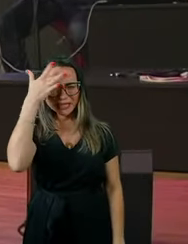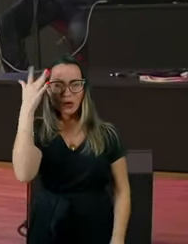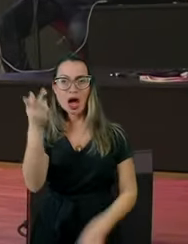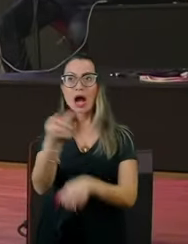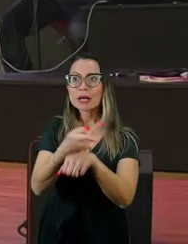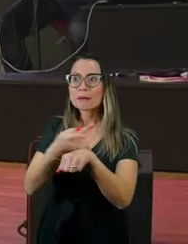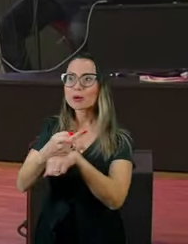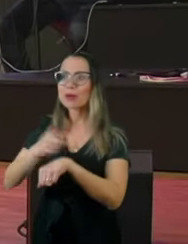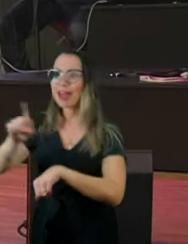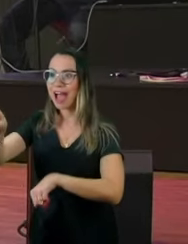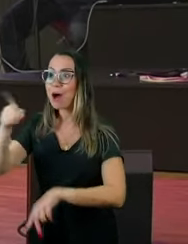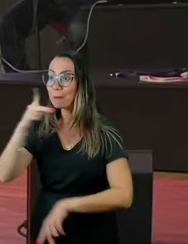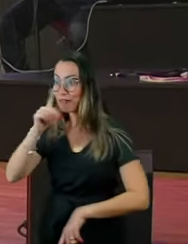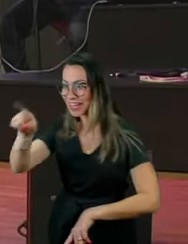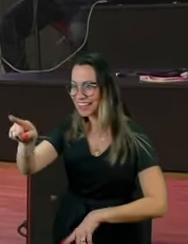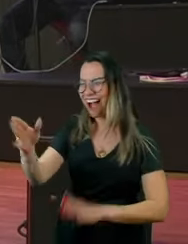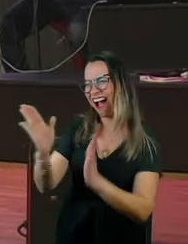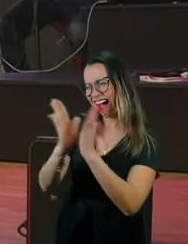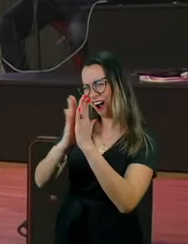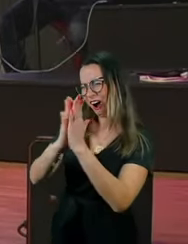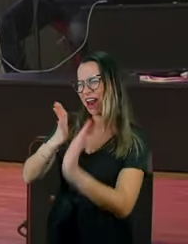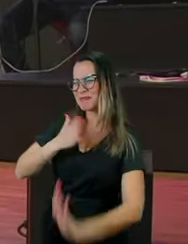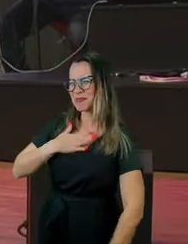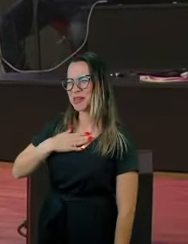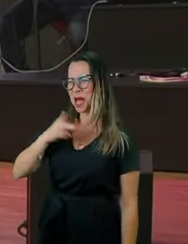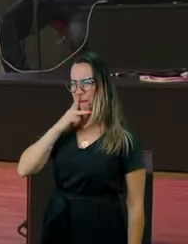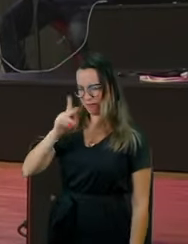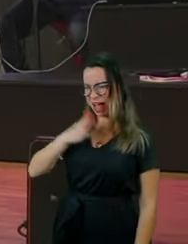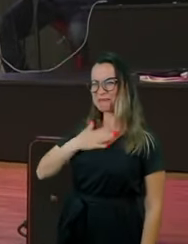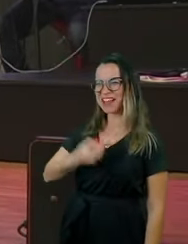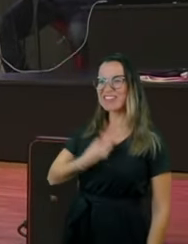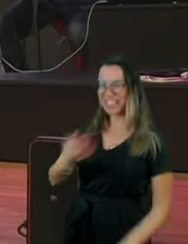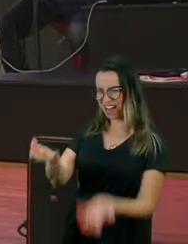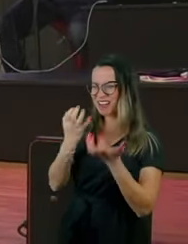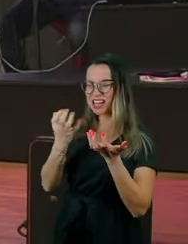Que vai lá na casa da irmã, Doquinha, e diz assim, mas Doquinha, profetiza.